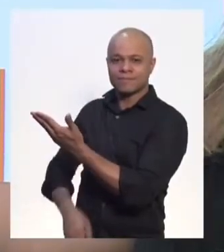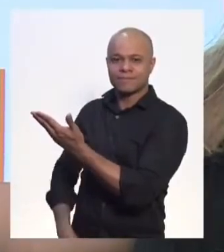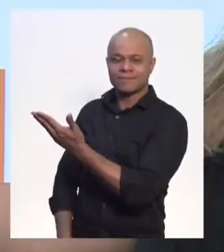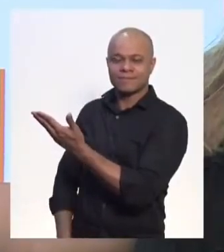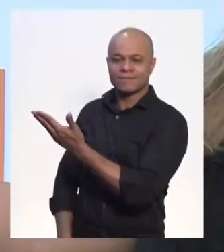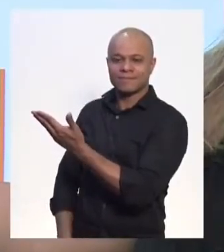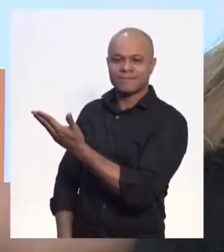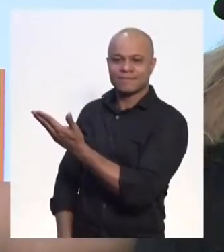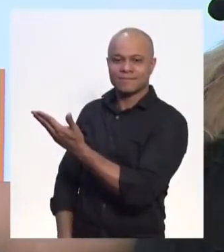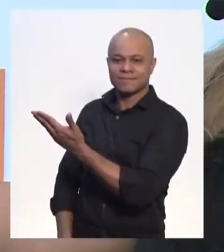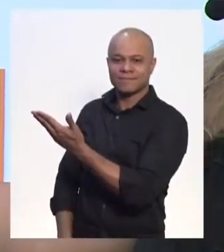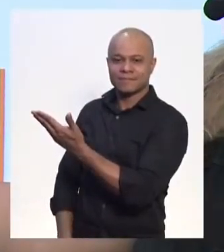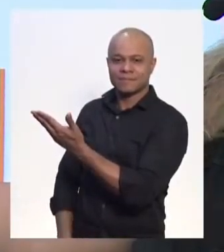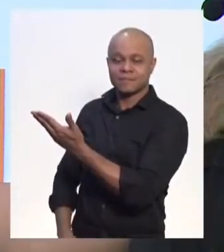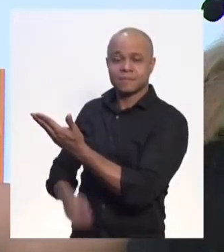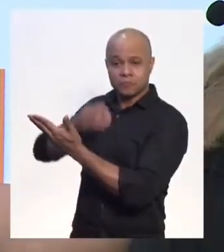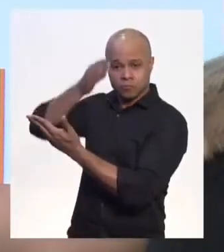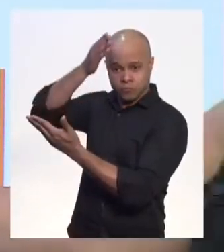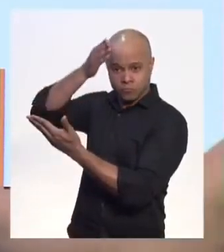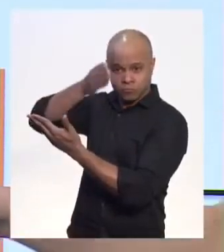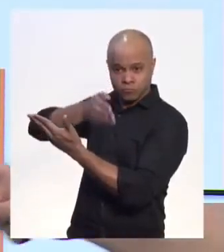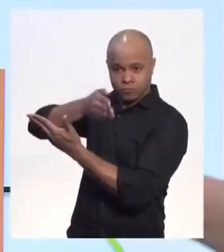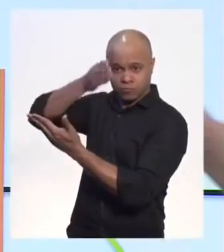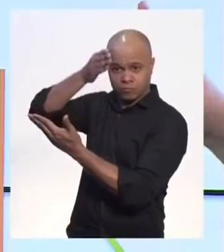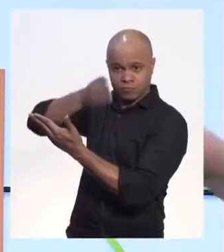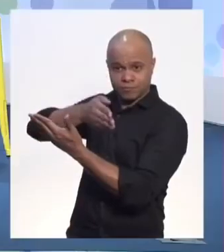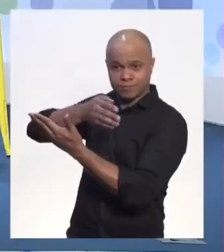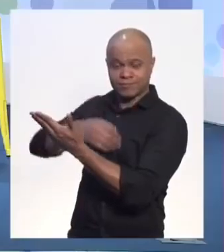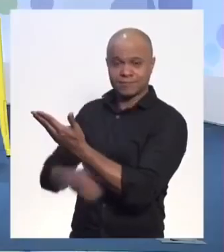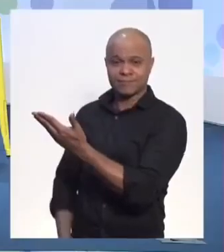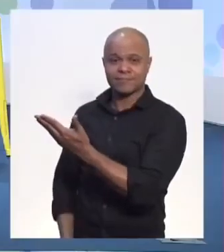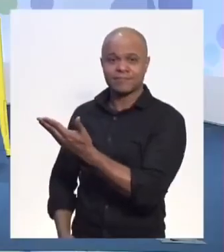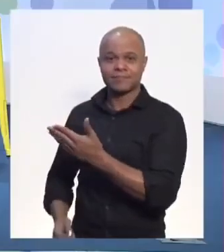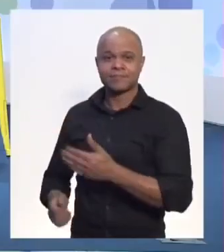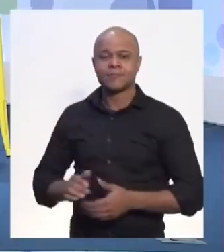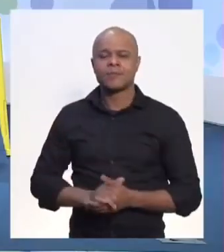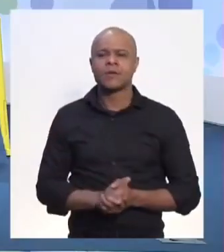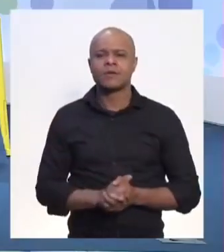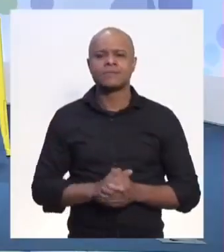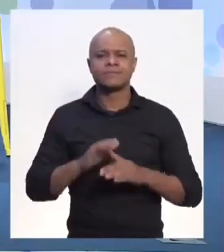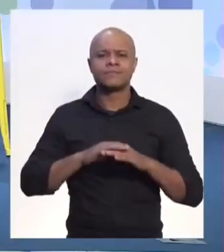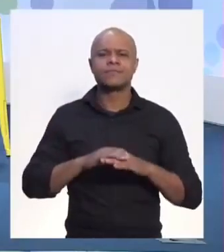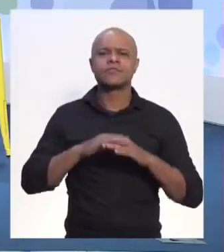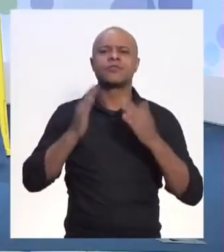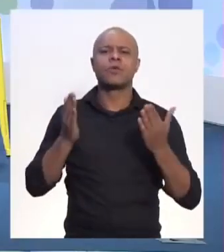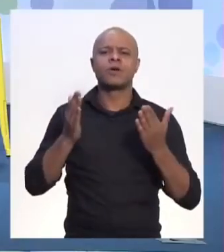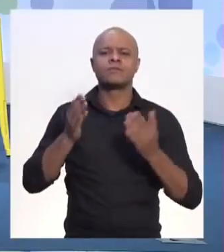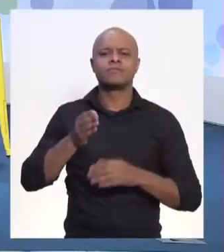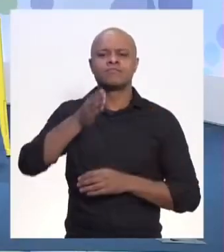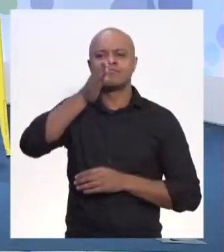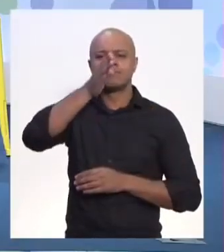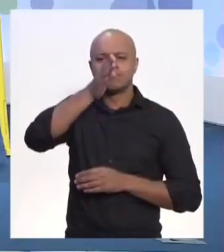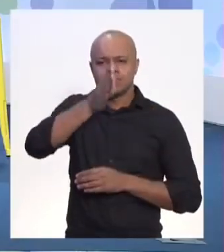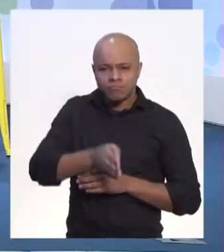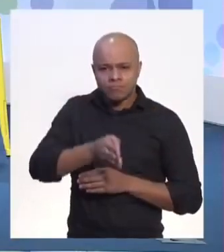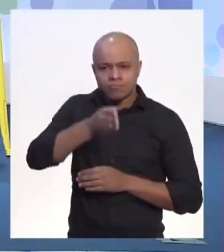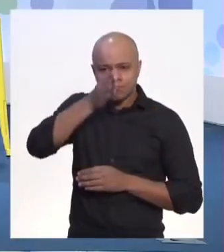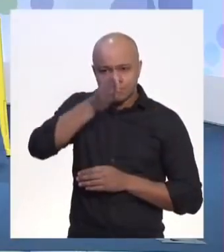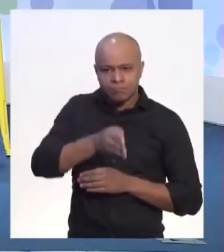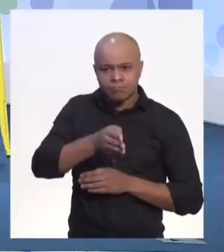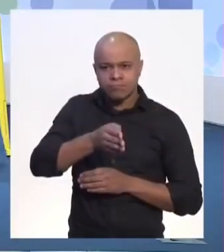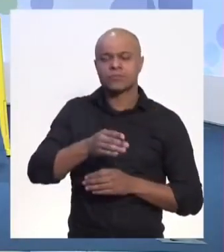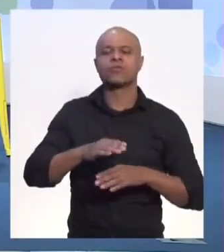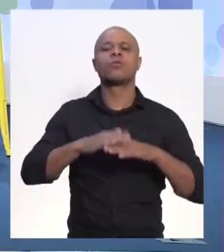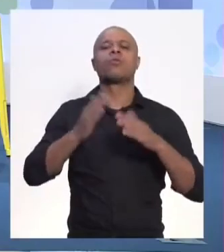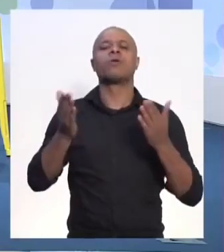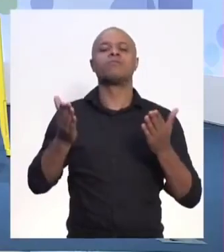uma relação, é a vertical, não é? Vertical. Quais são as retas aqui que estão na